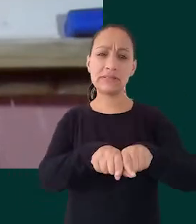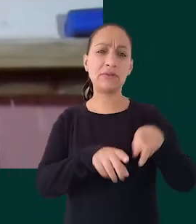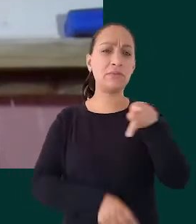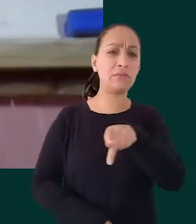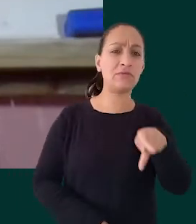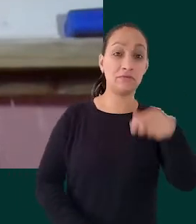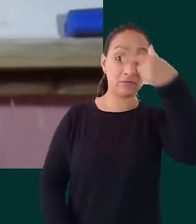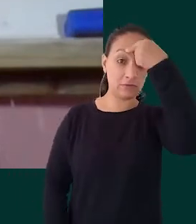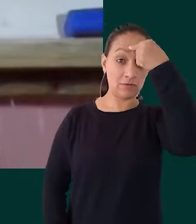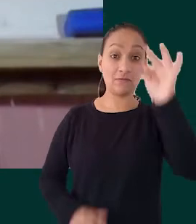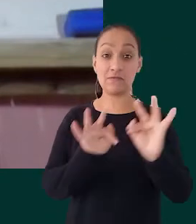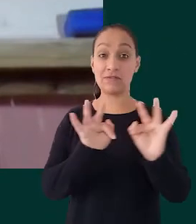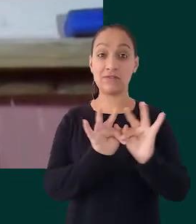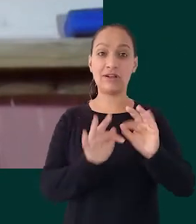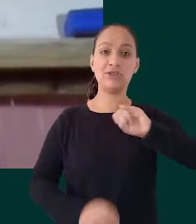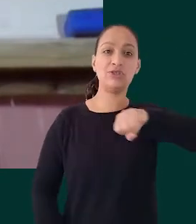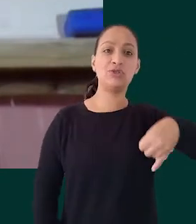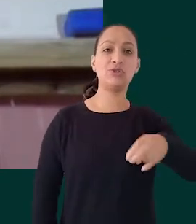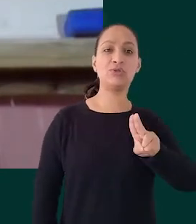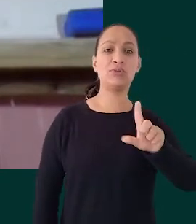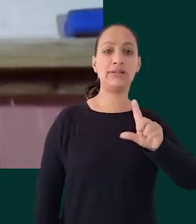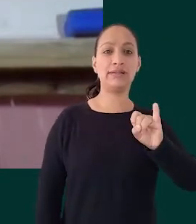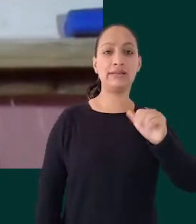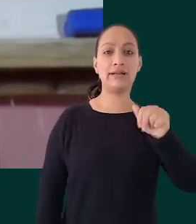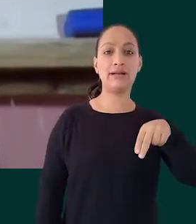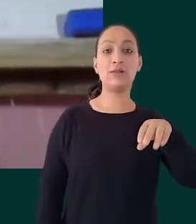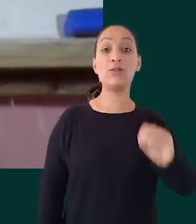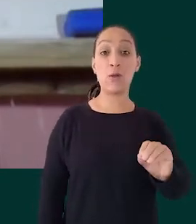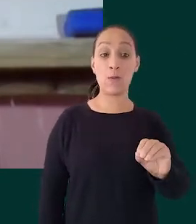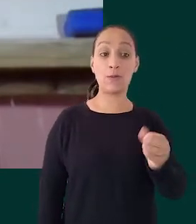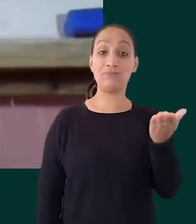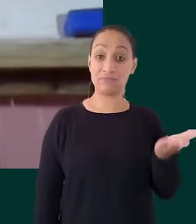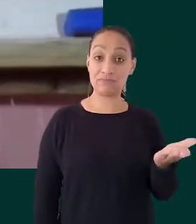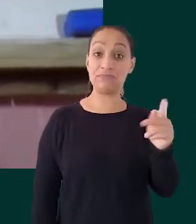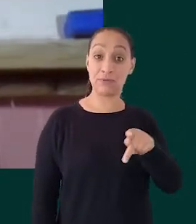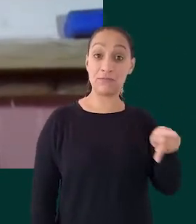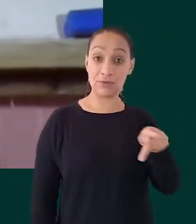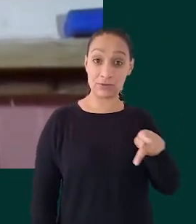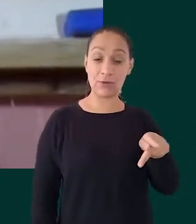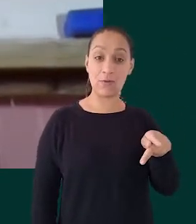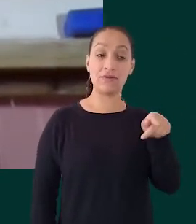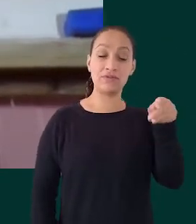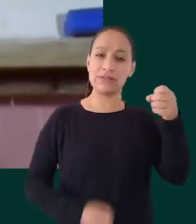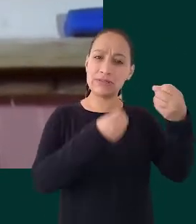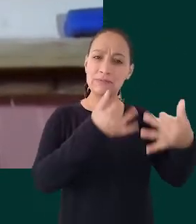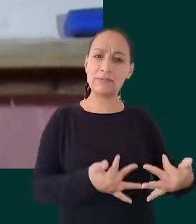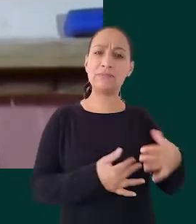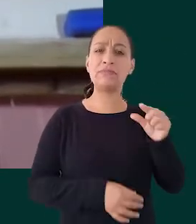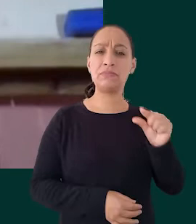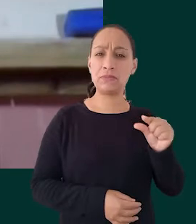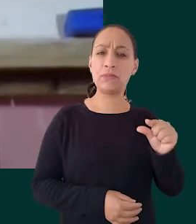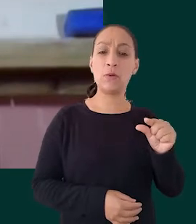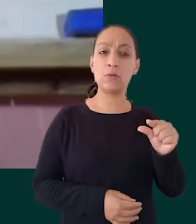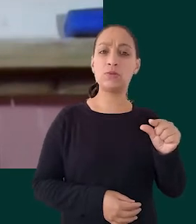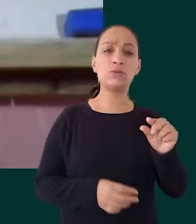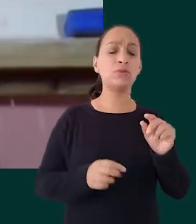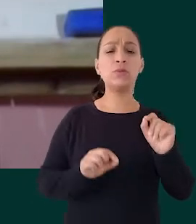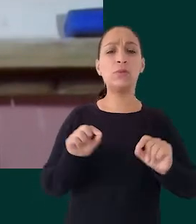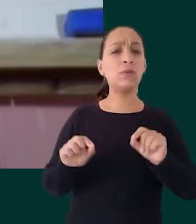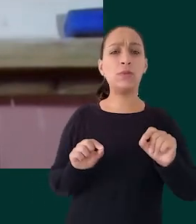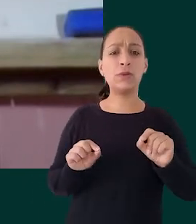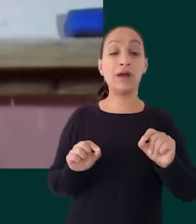Fevale, Juliano Varela de Carvalho. O professor Juliano vai nos falar um pouquinho